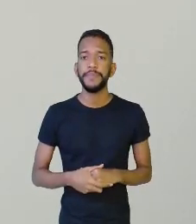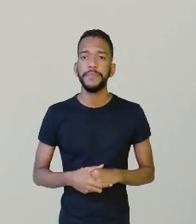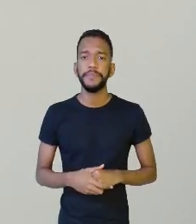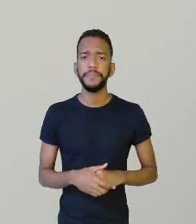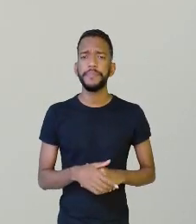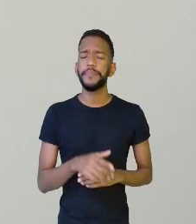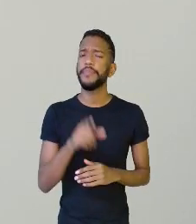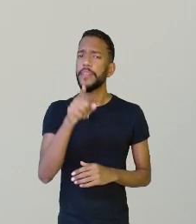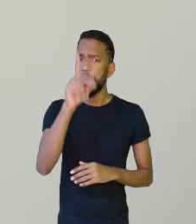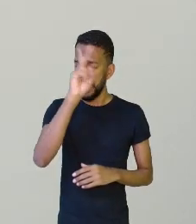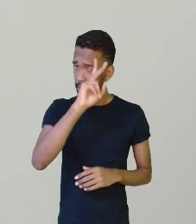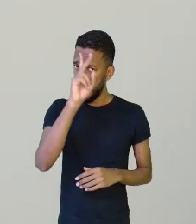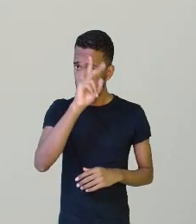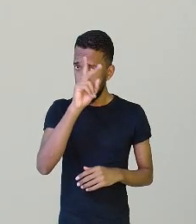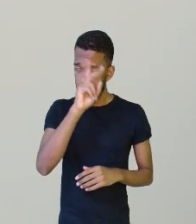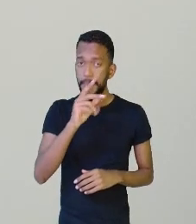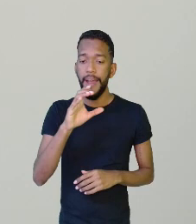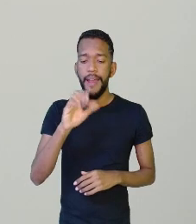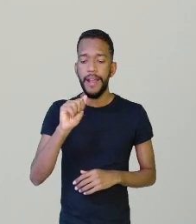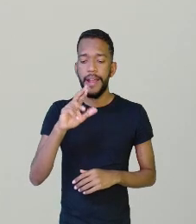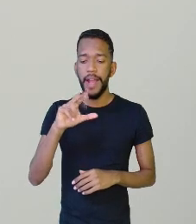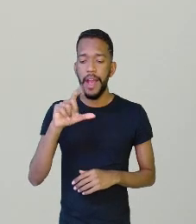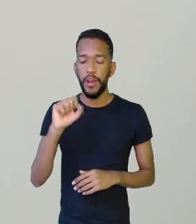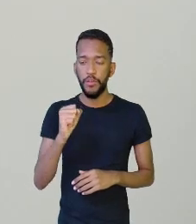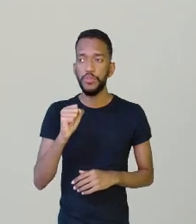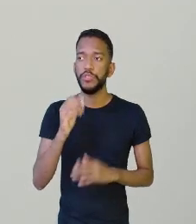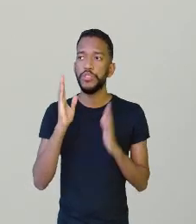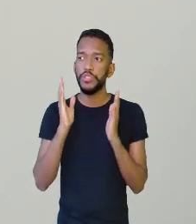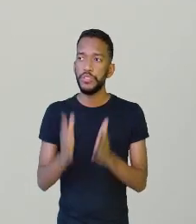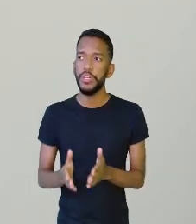Lembra que Carlos gastou R$